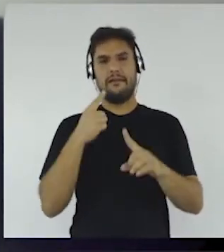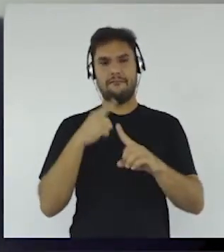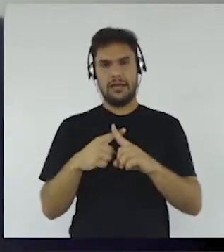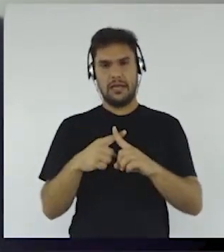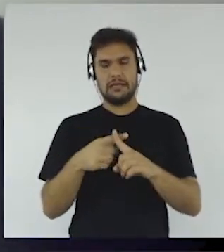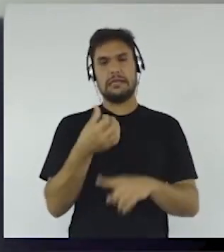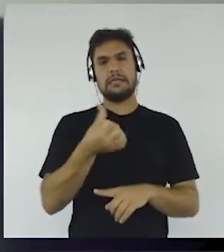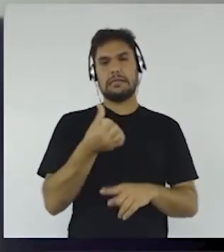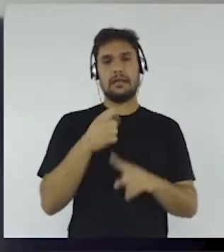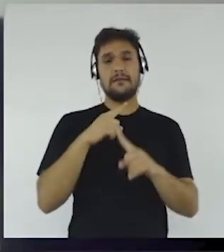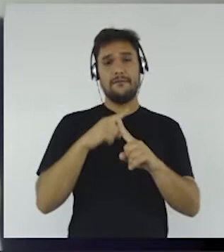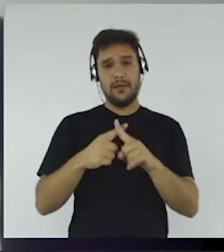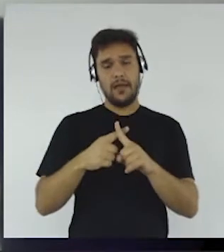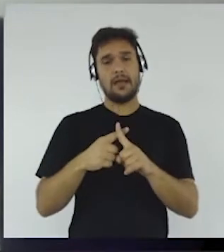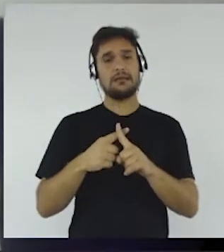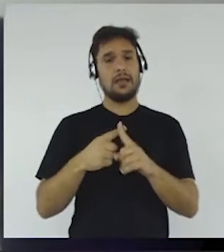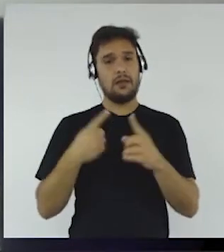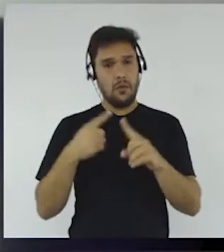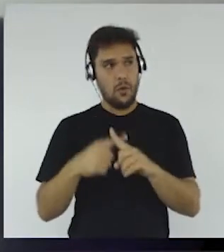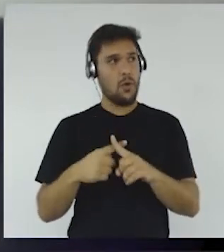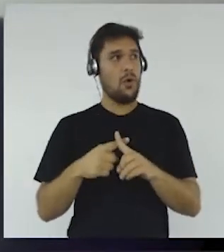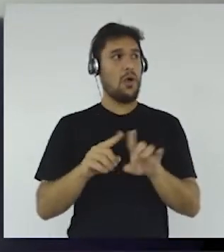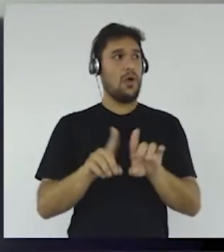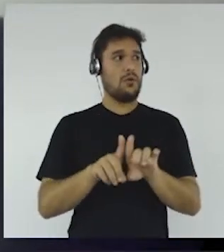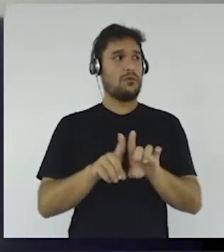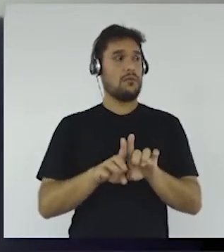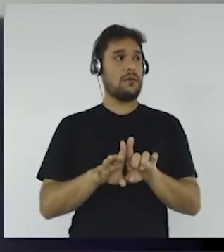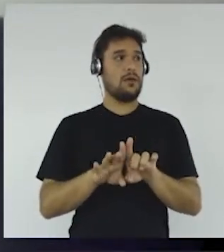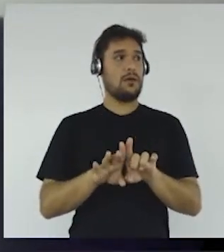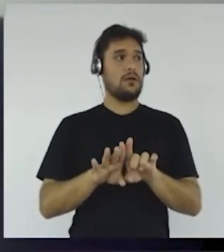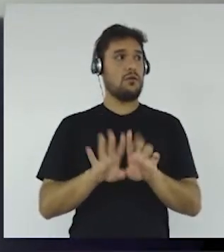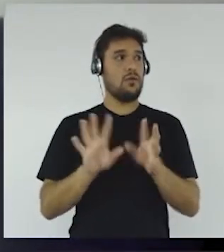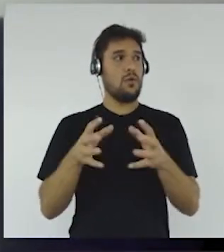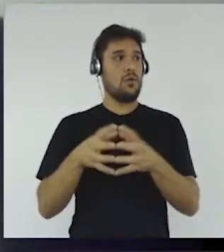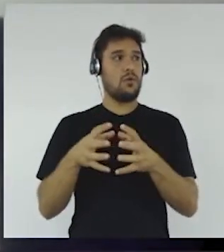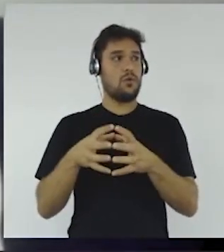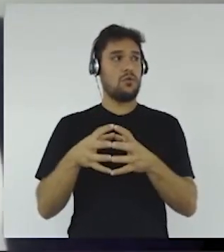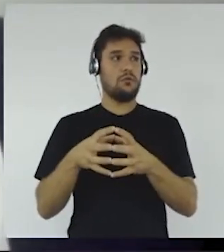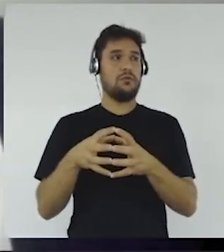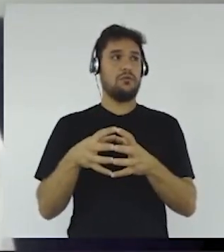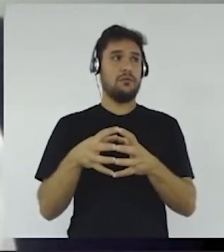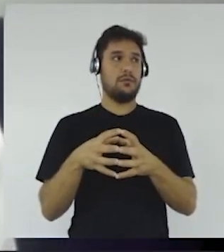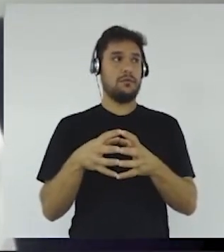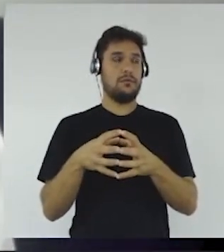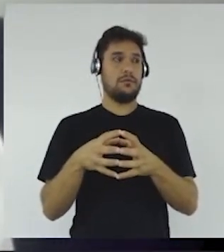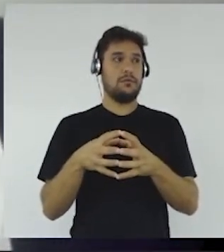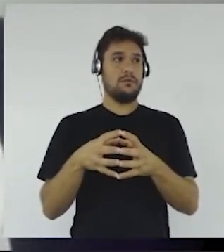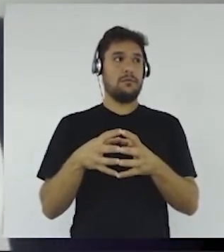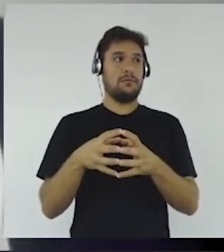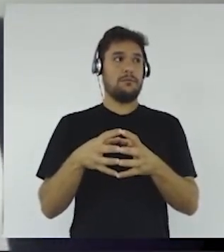ele concorreu e concorreu também pelo grupo do